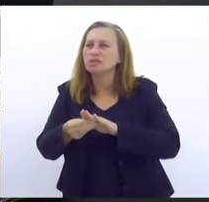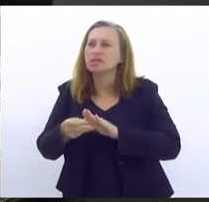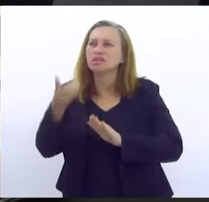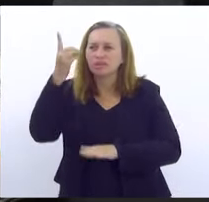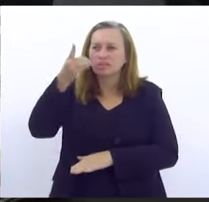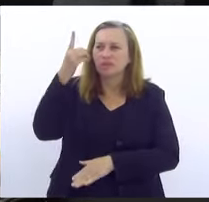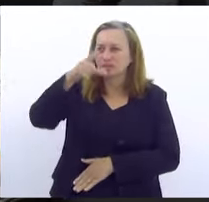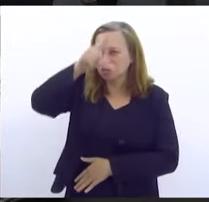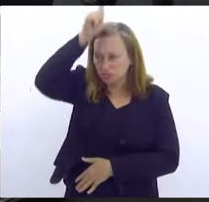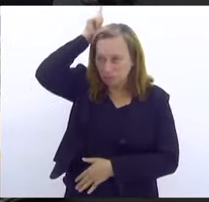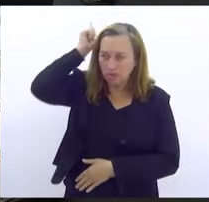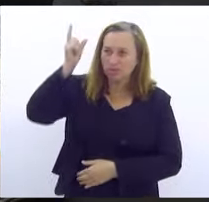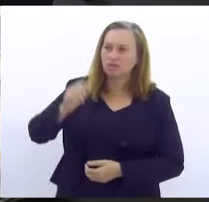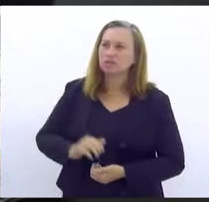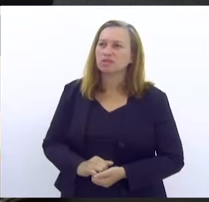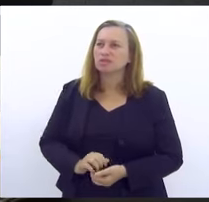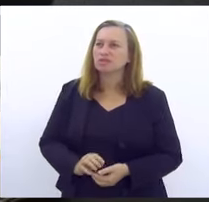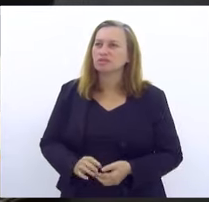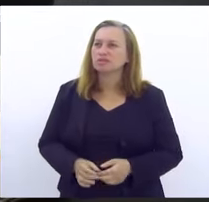Paulo.